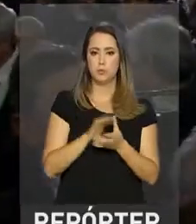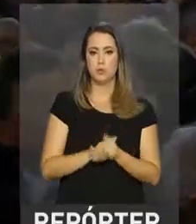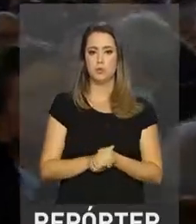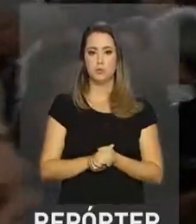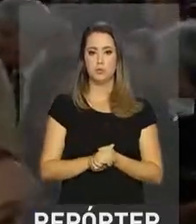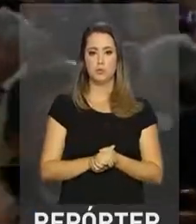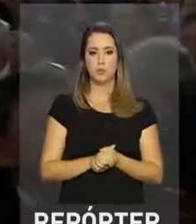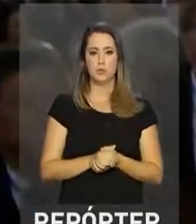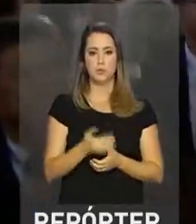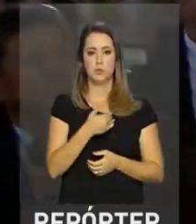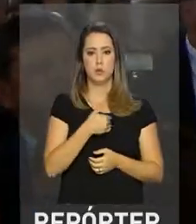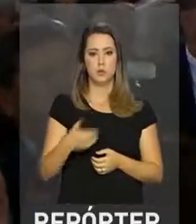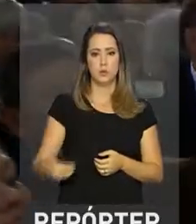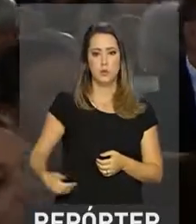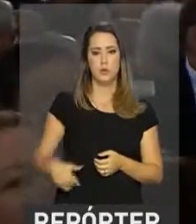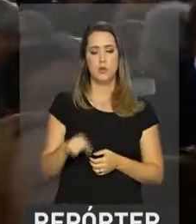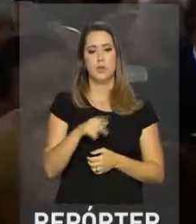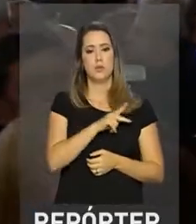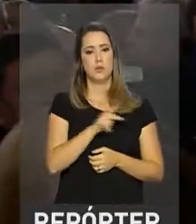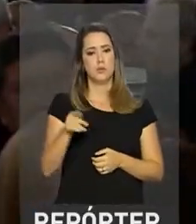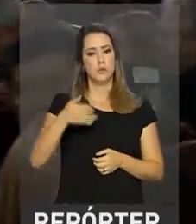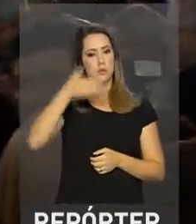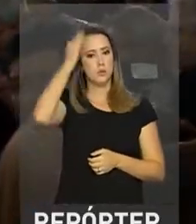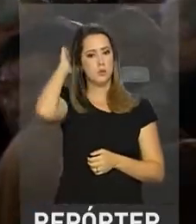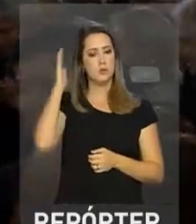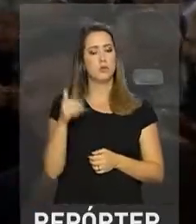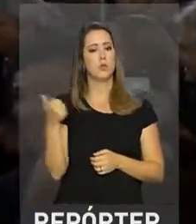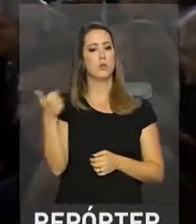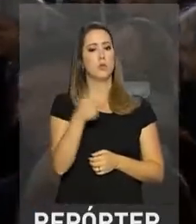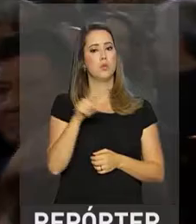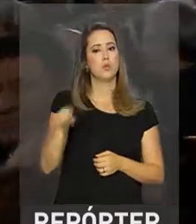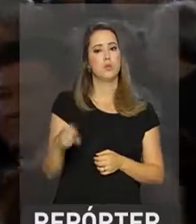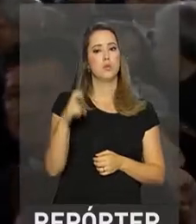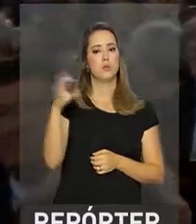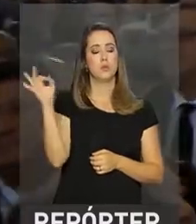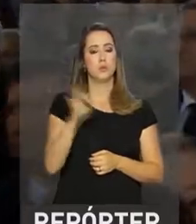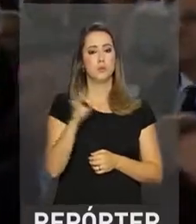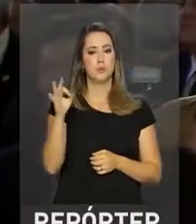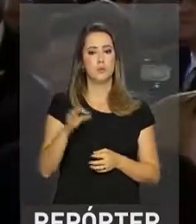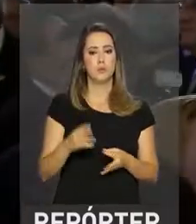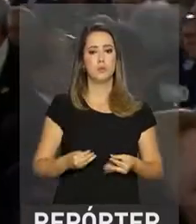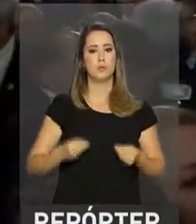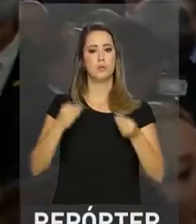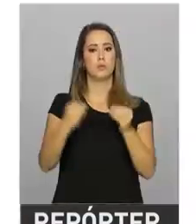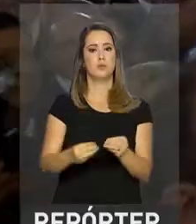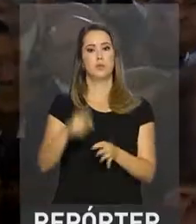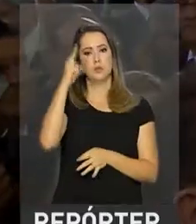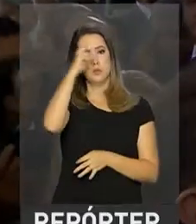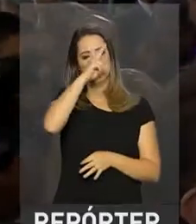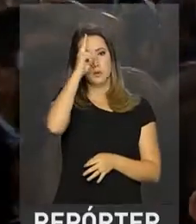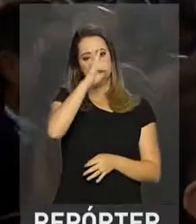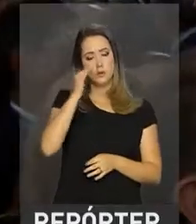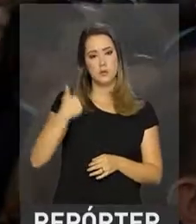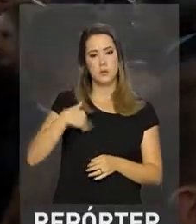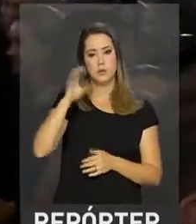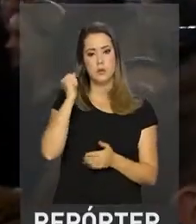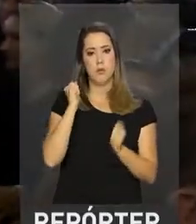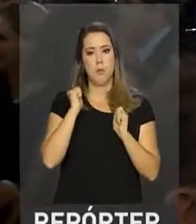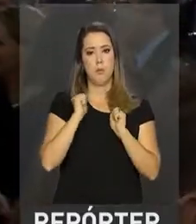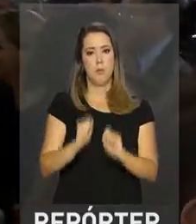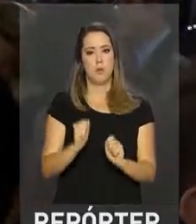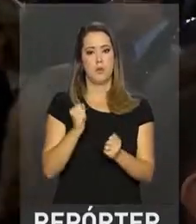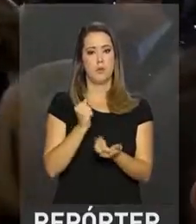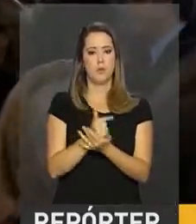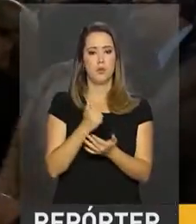temer tem dado aumentos reais aumento real de 12 6 por cento e tem na história do programa maior poder de compra